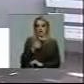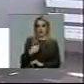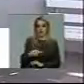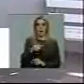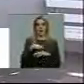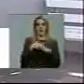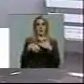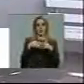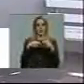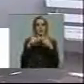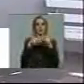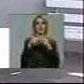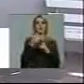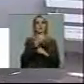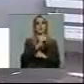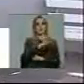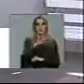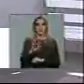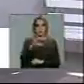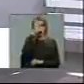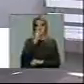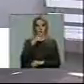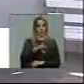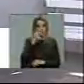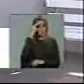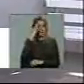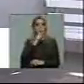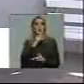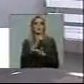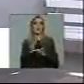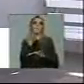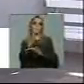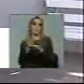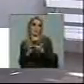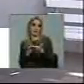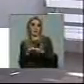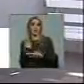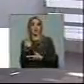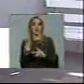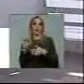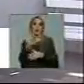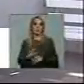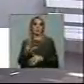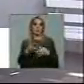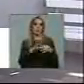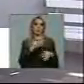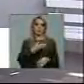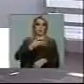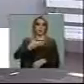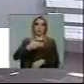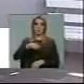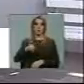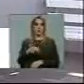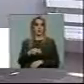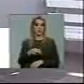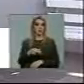para compor a nossa 50% do Governo Regional da Madeira. Basta afetar metade do Fundo de Coesão Nacional, que são 71 milhões de